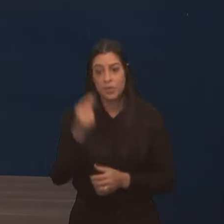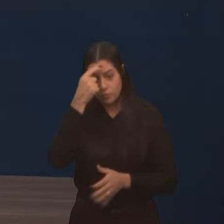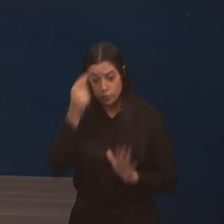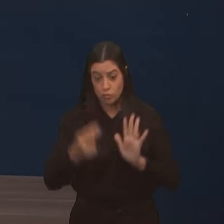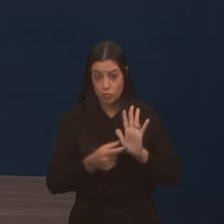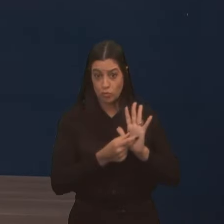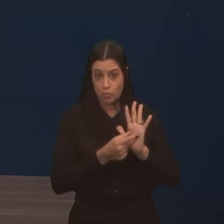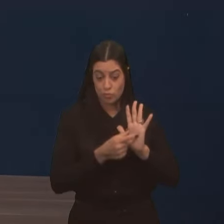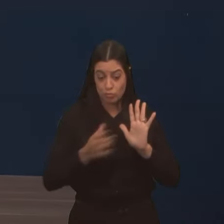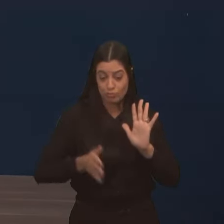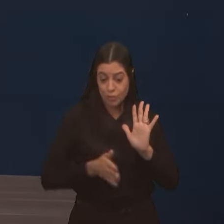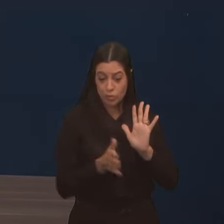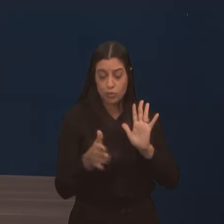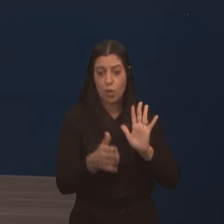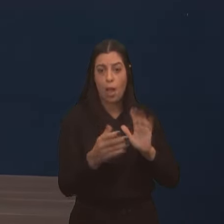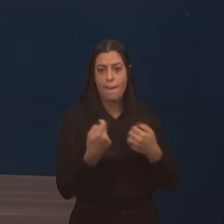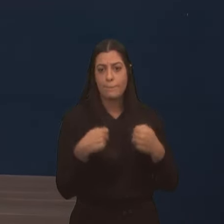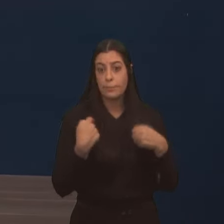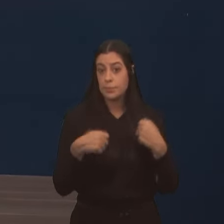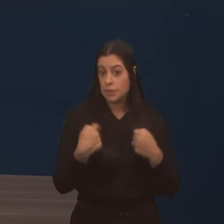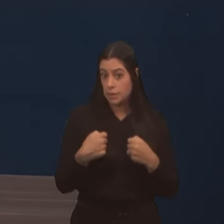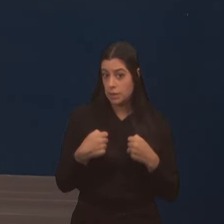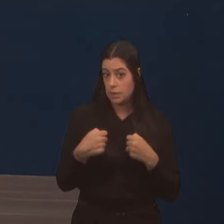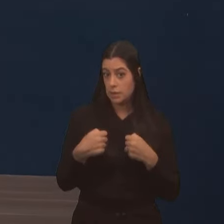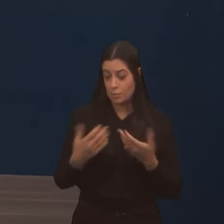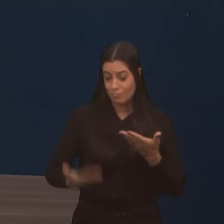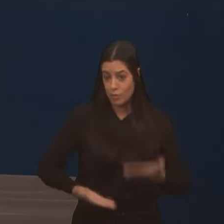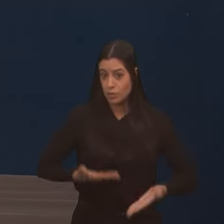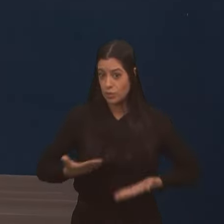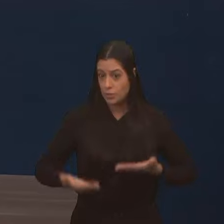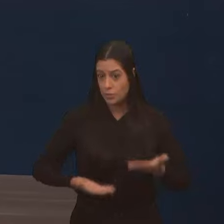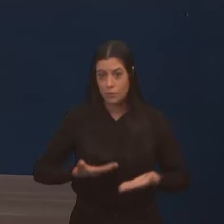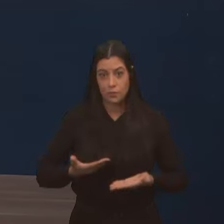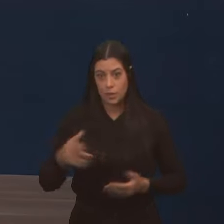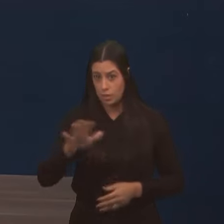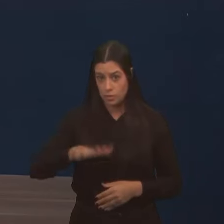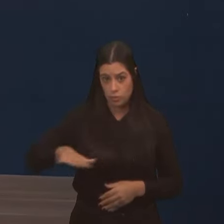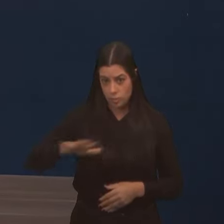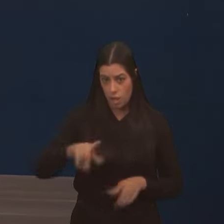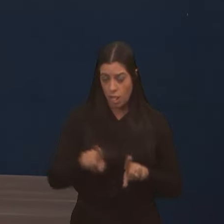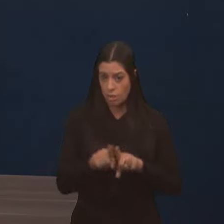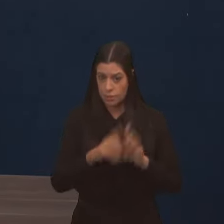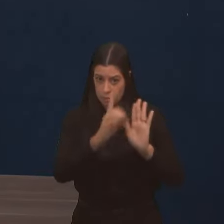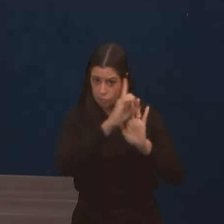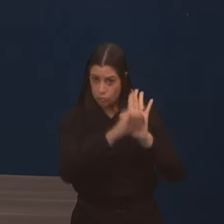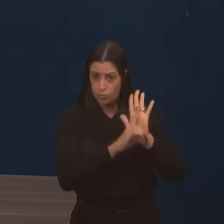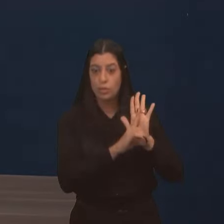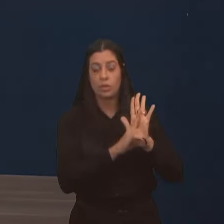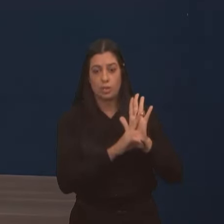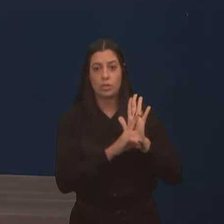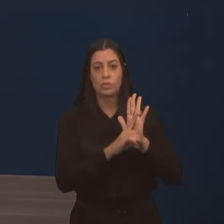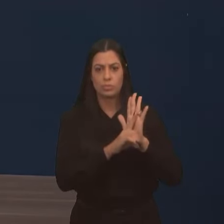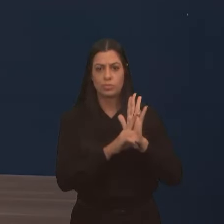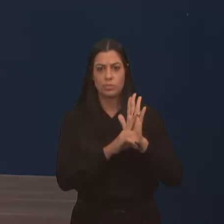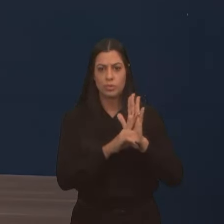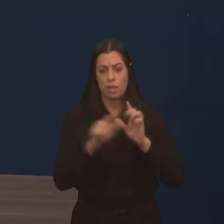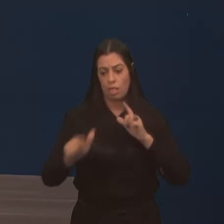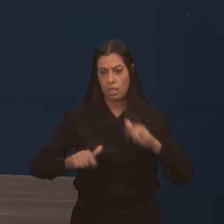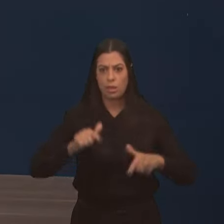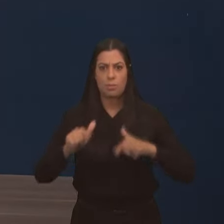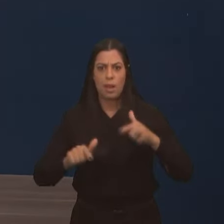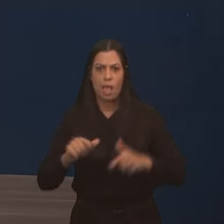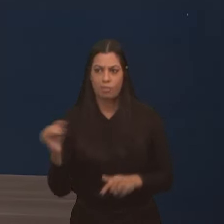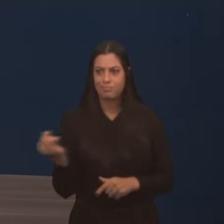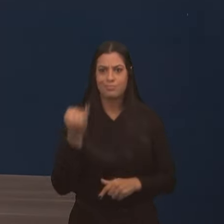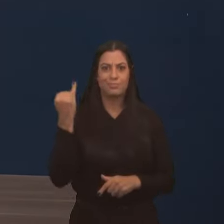a inteligência artificial, deve ser servir à sociedade, servir aos direitos fundamentais,